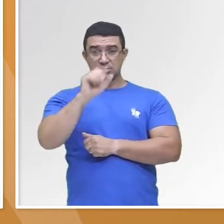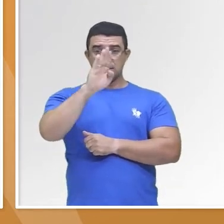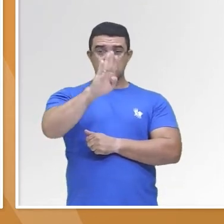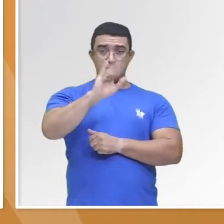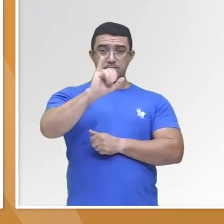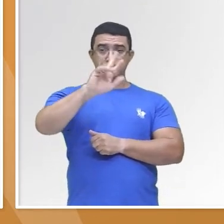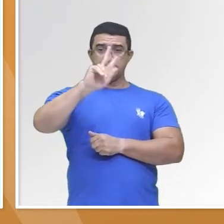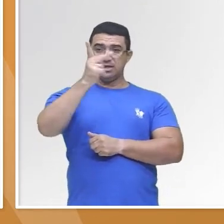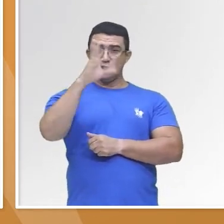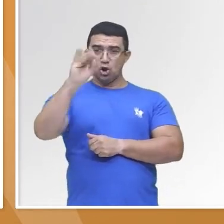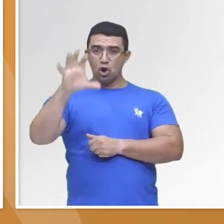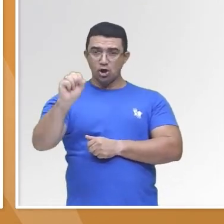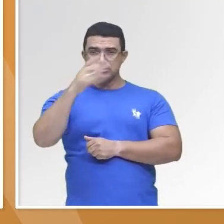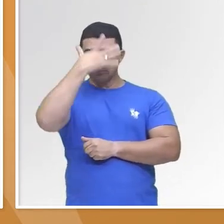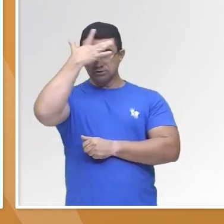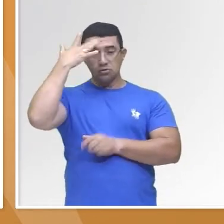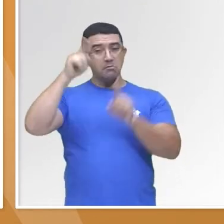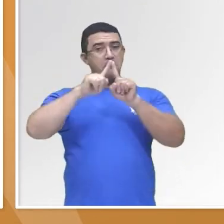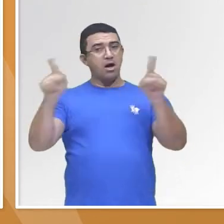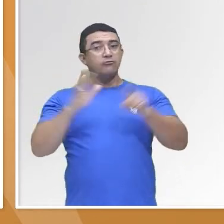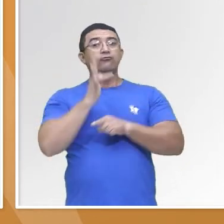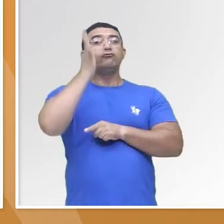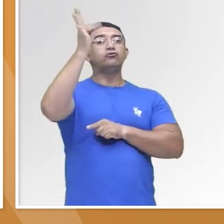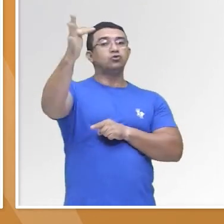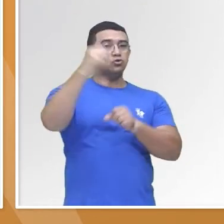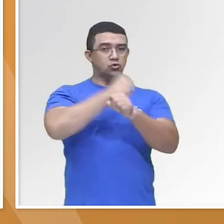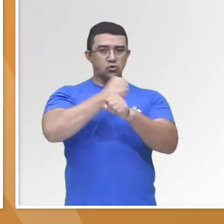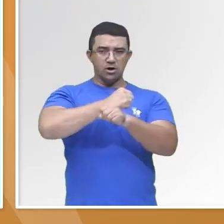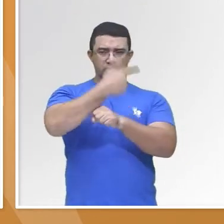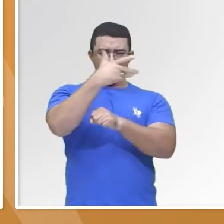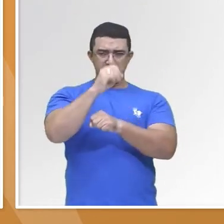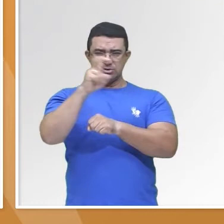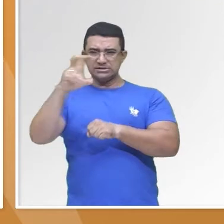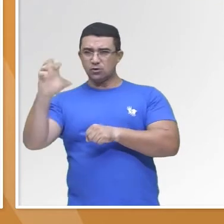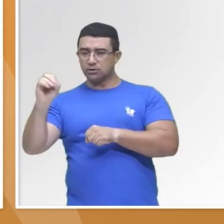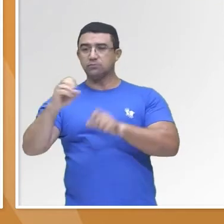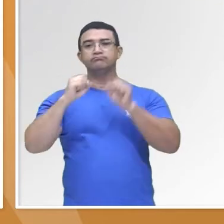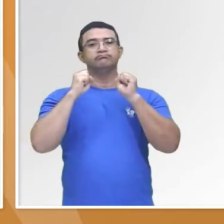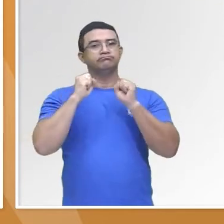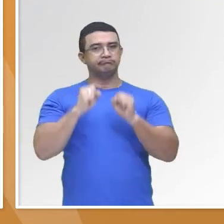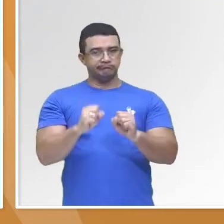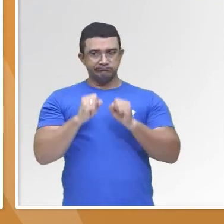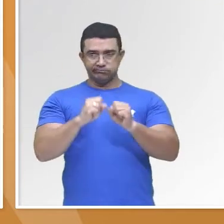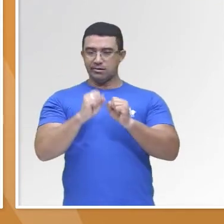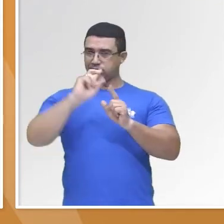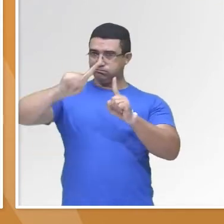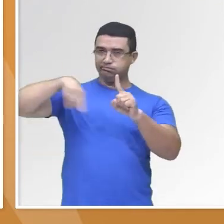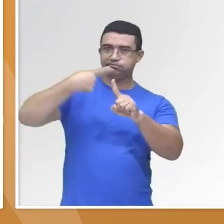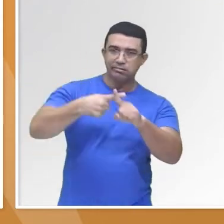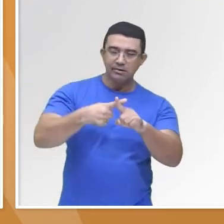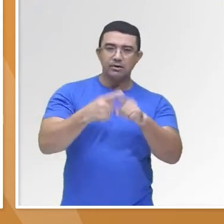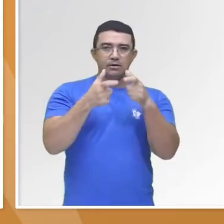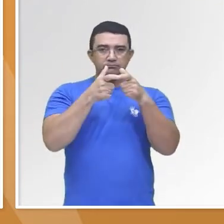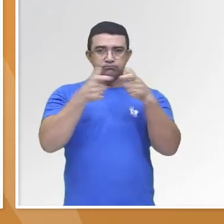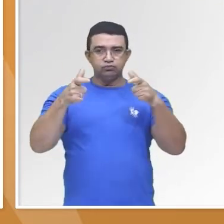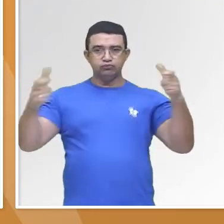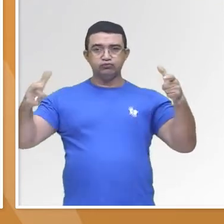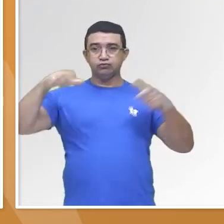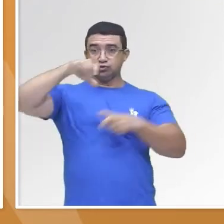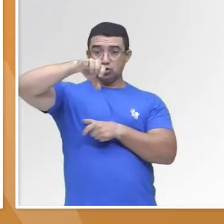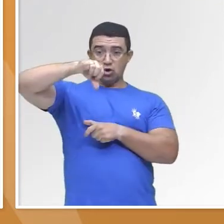bilhões, né, mas que a projeção, as pesquisas mostram que ela poderá passar, né, de